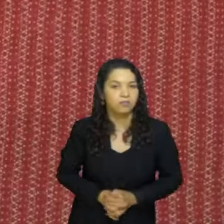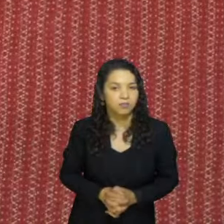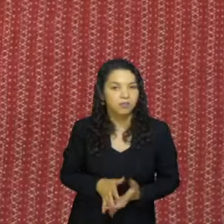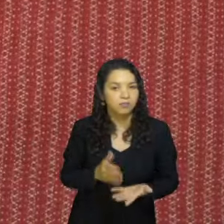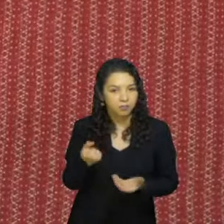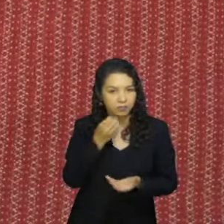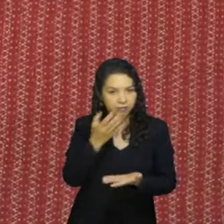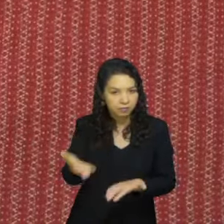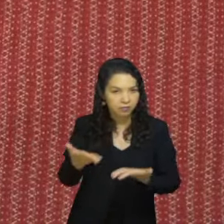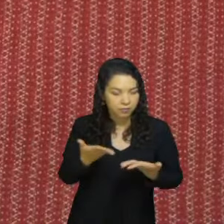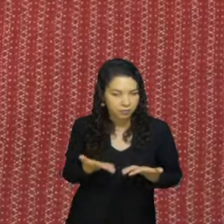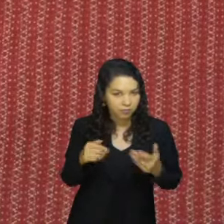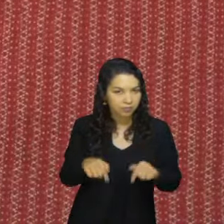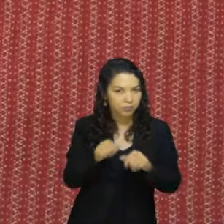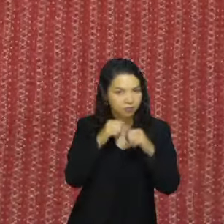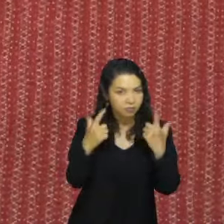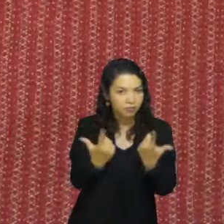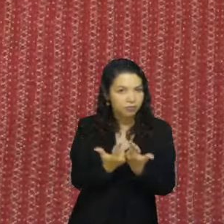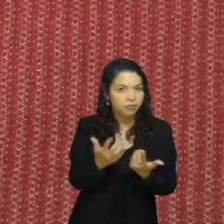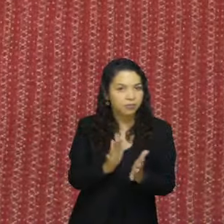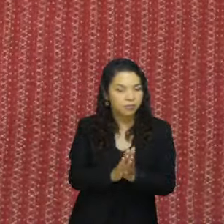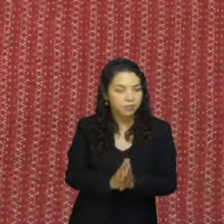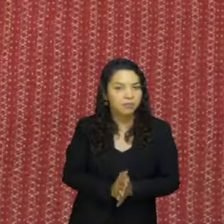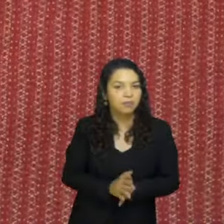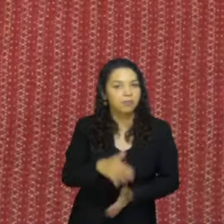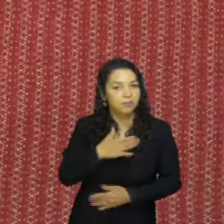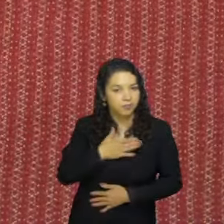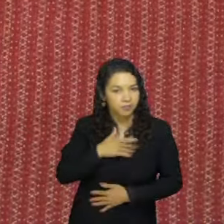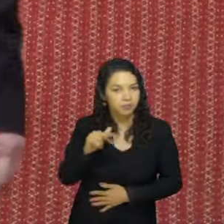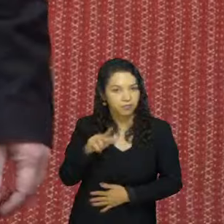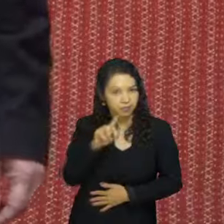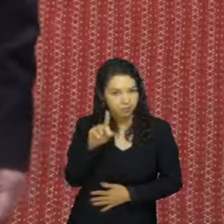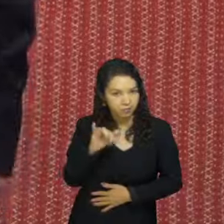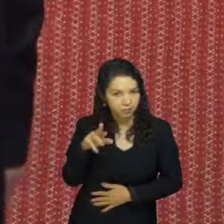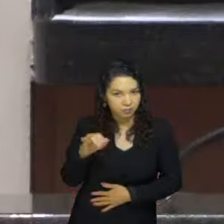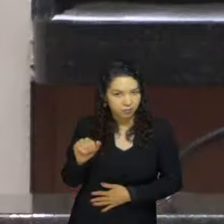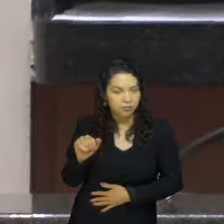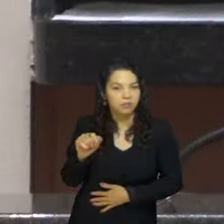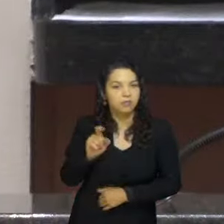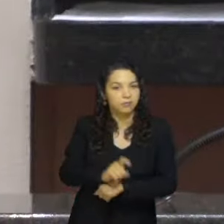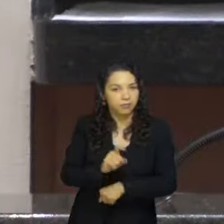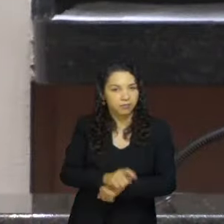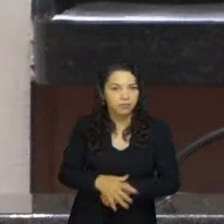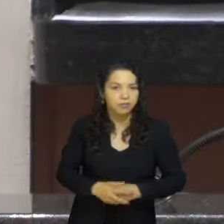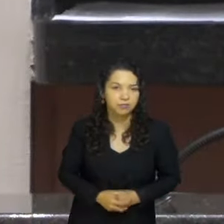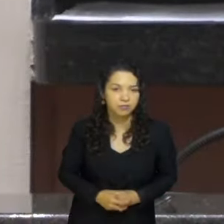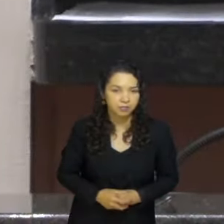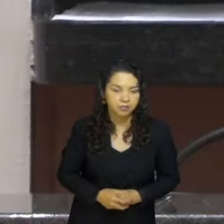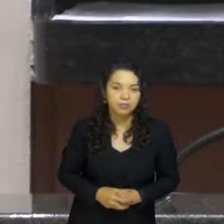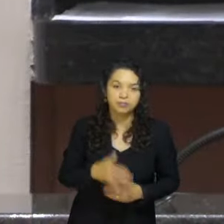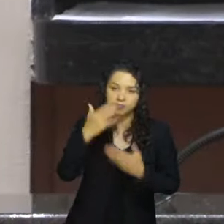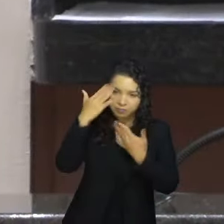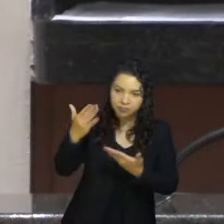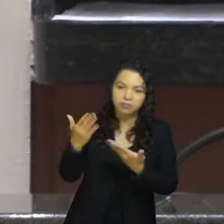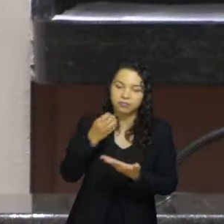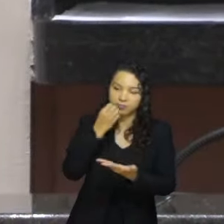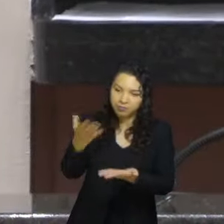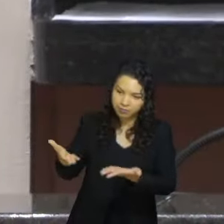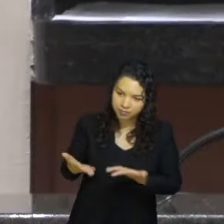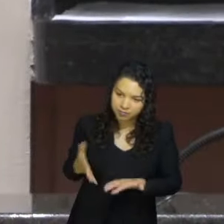aqui na Assembleia, Eliana, e também o Bervaldo Zilli, lá de Araranguá. Obrigado. Obrigado, obrigado, deputado Thiago. Seja muito bem-vindo, está feito o